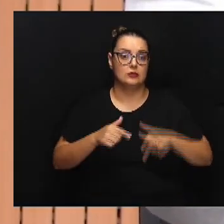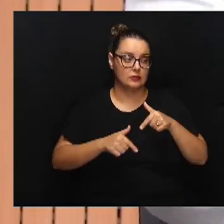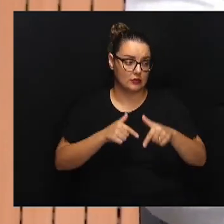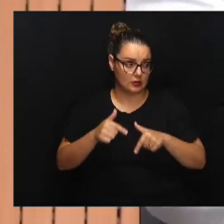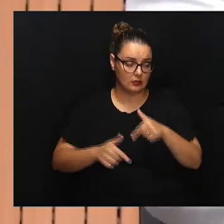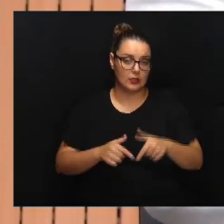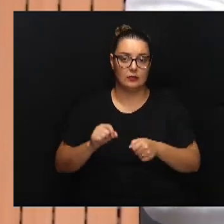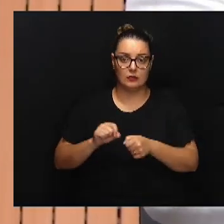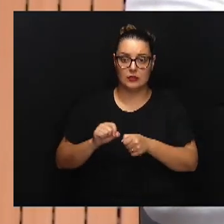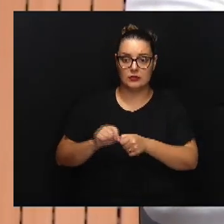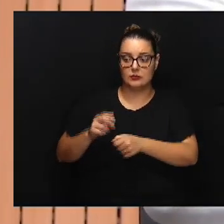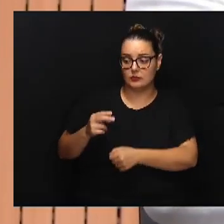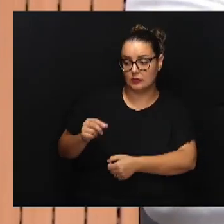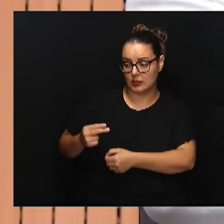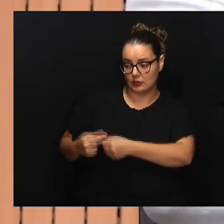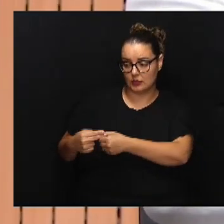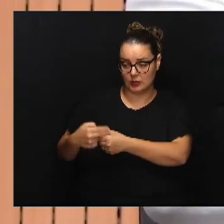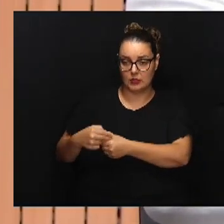na Unicamp,